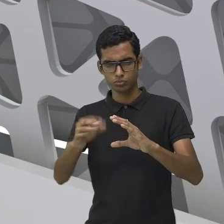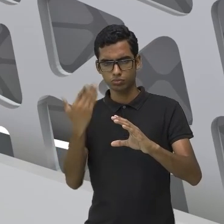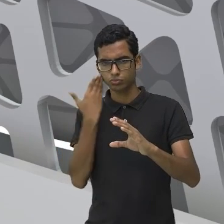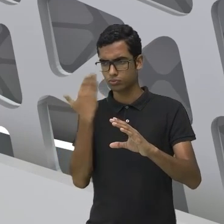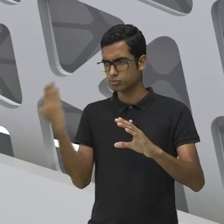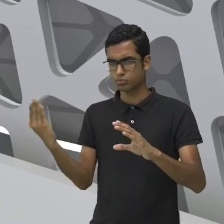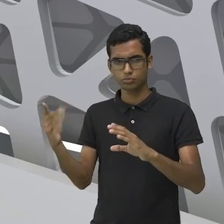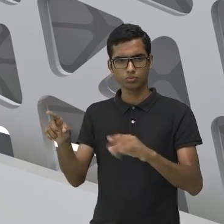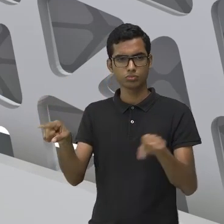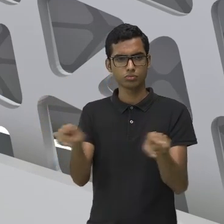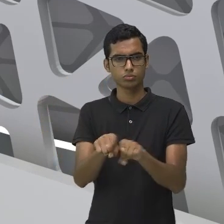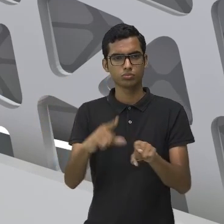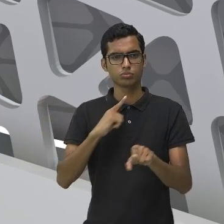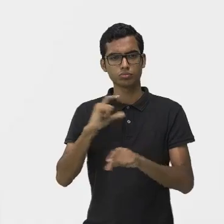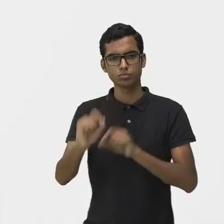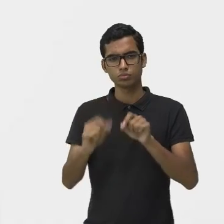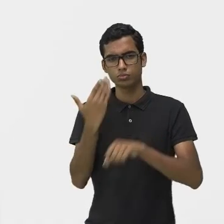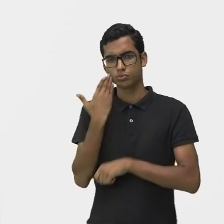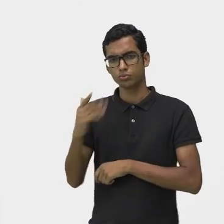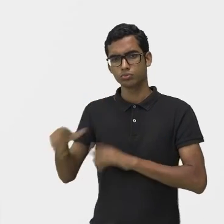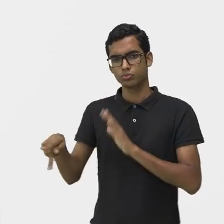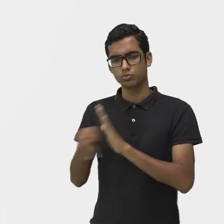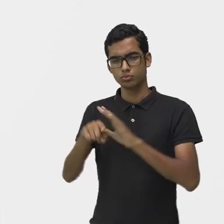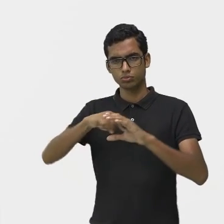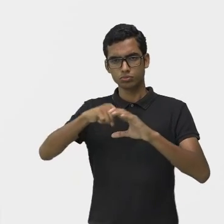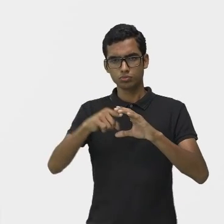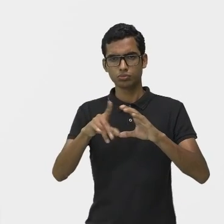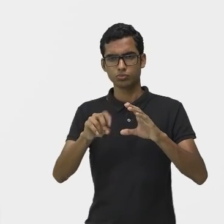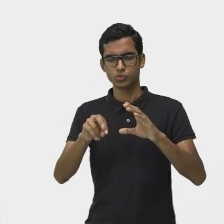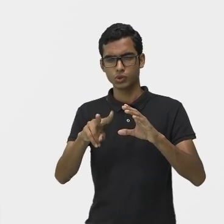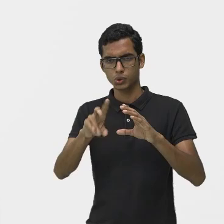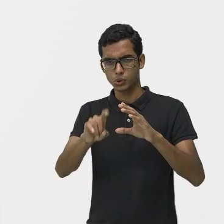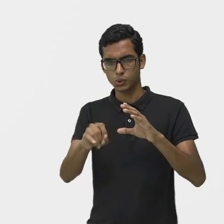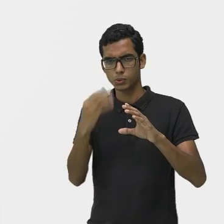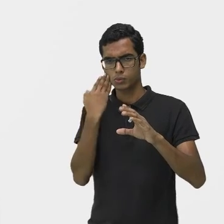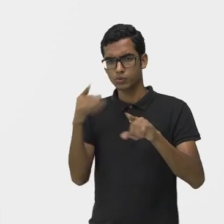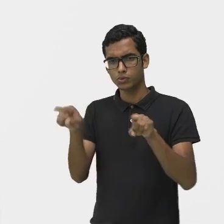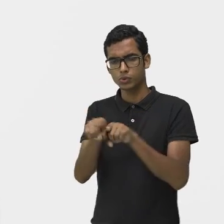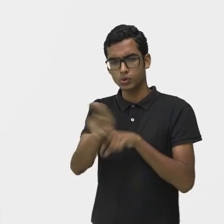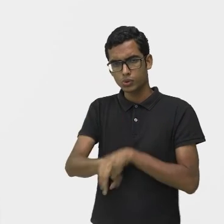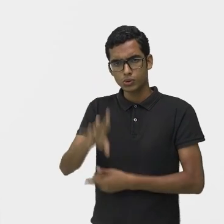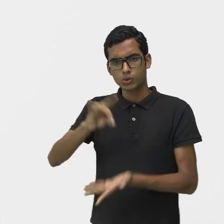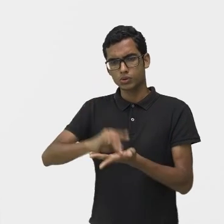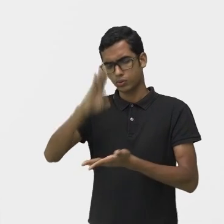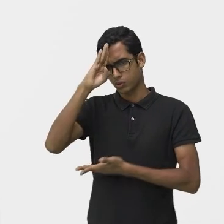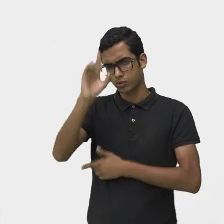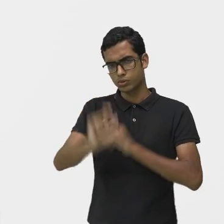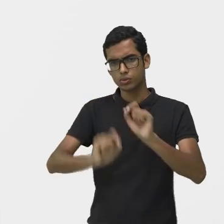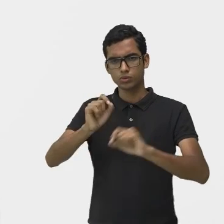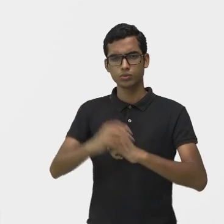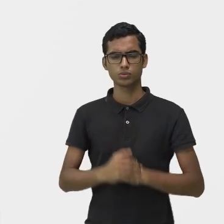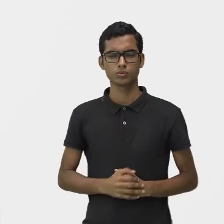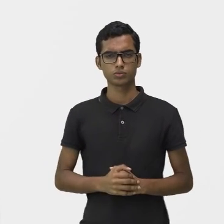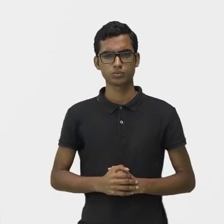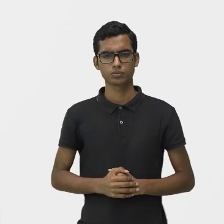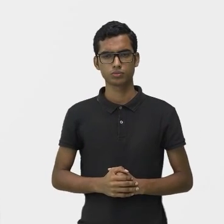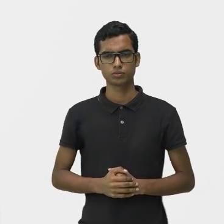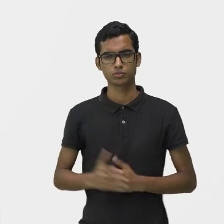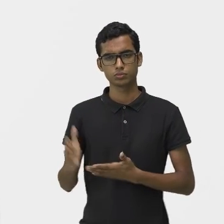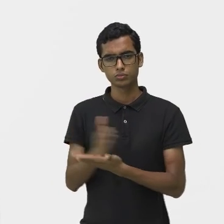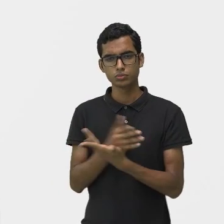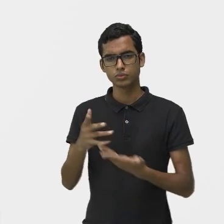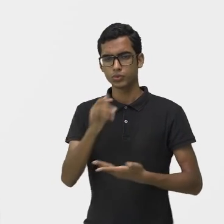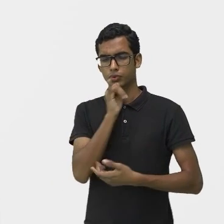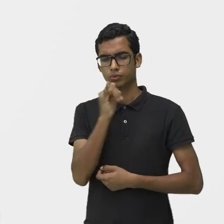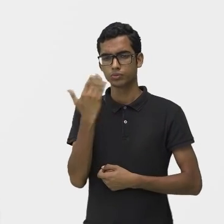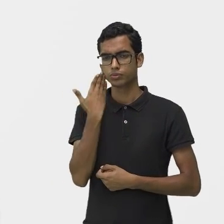gente. Nós temos aí, ó, os espelhos esféricos convexos, eles são muito utilizados em certos casos,